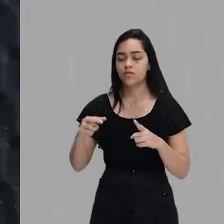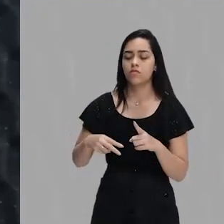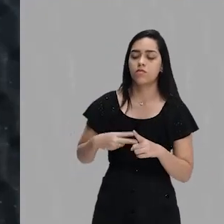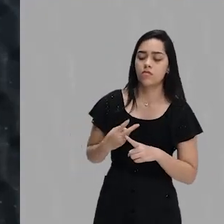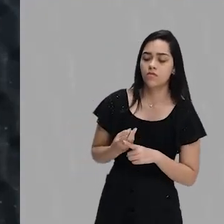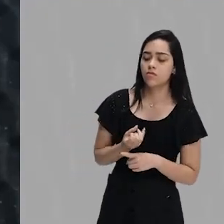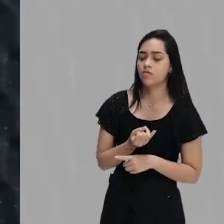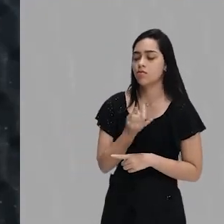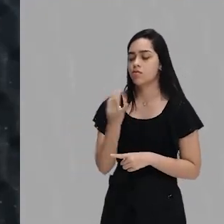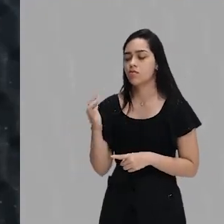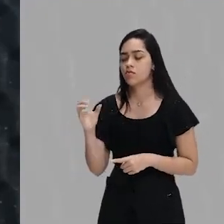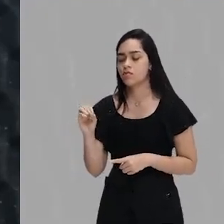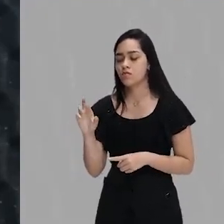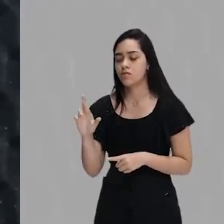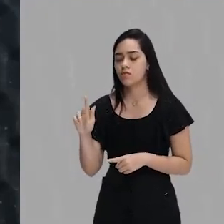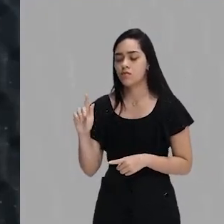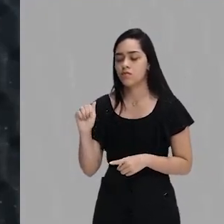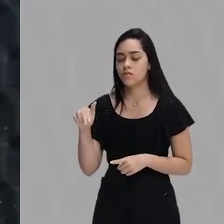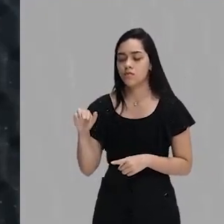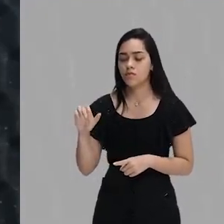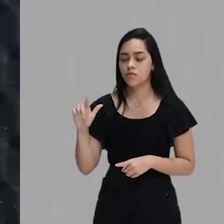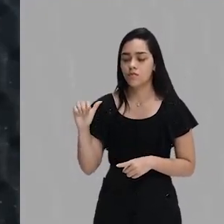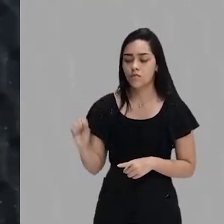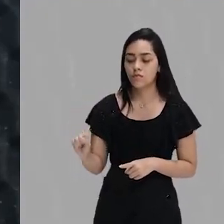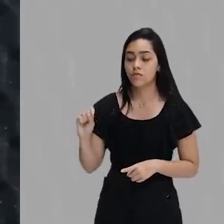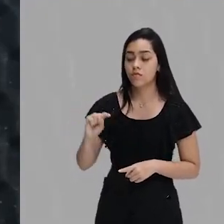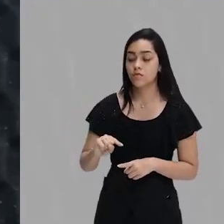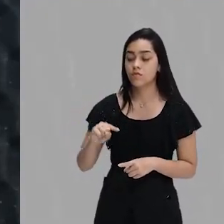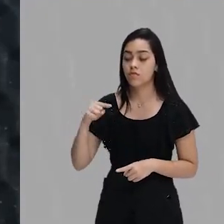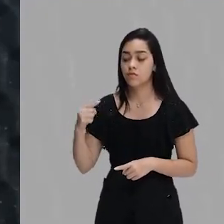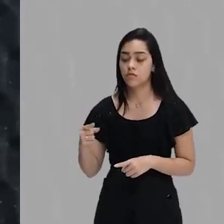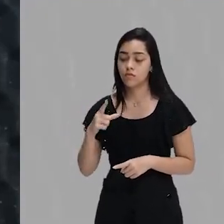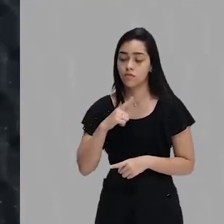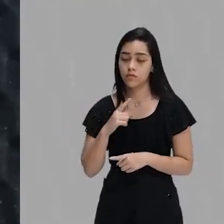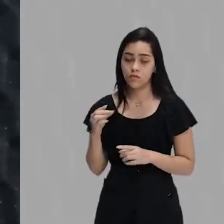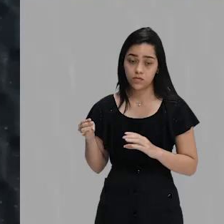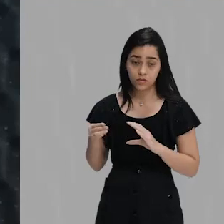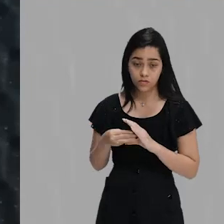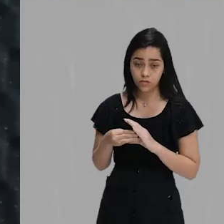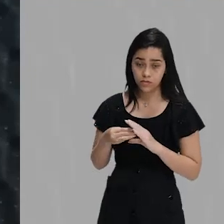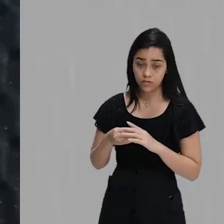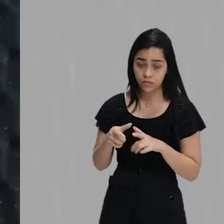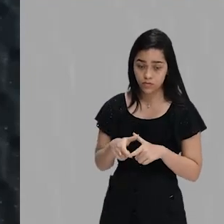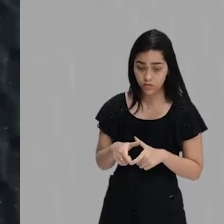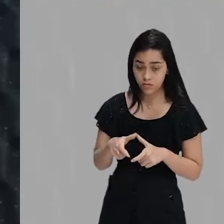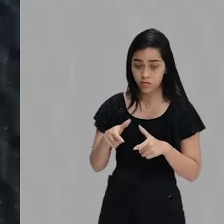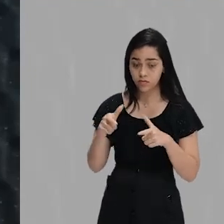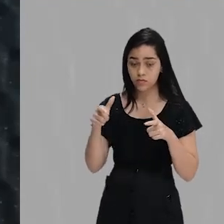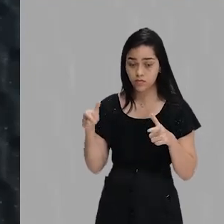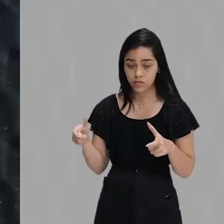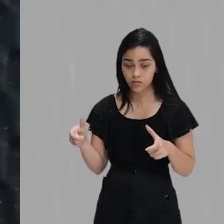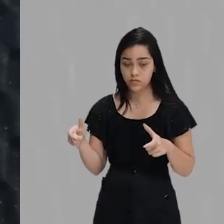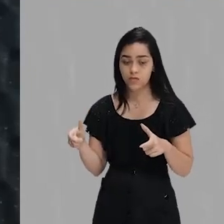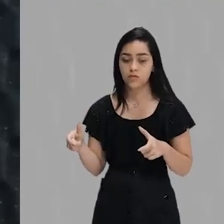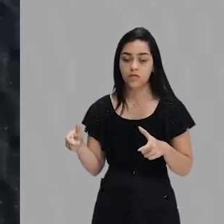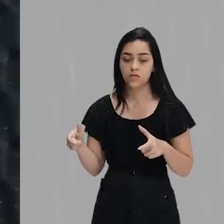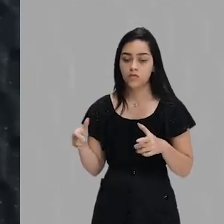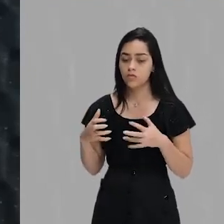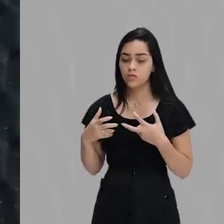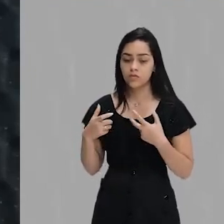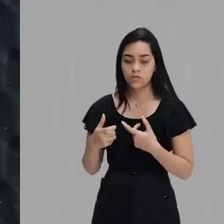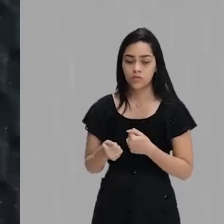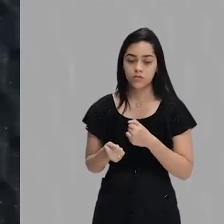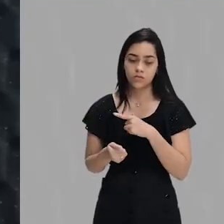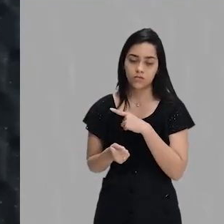a quantidade de organelas. E aí, depois que essa célula aumentou em tamanho, está